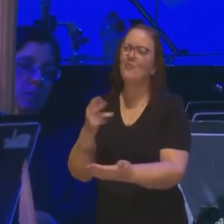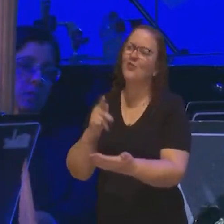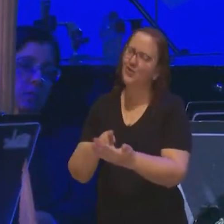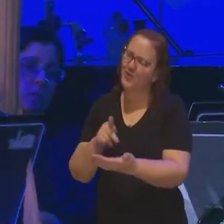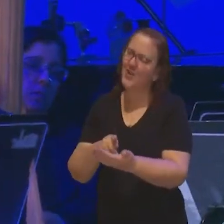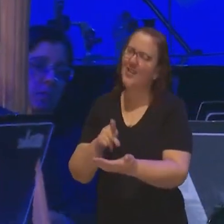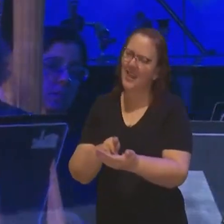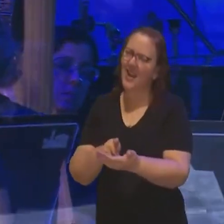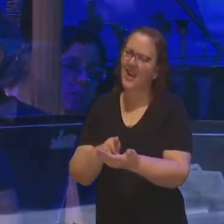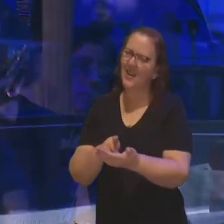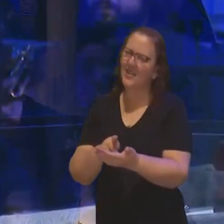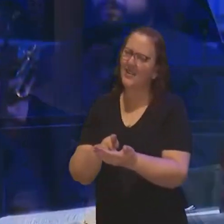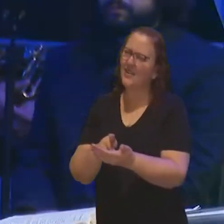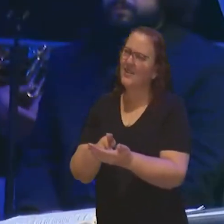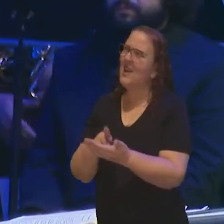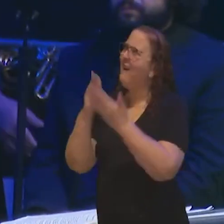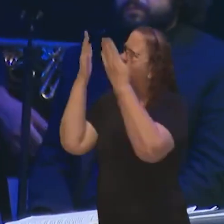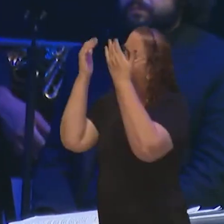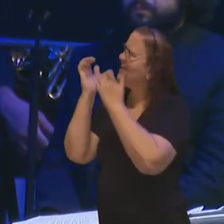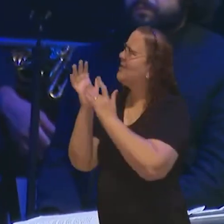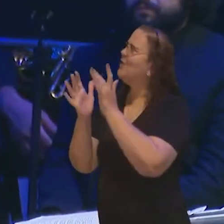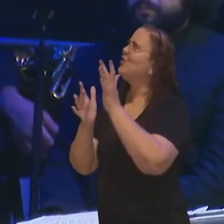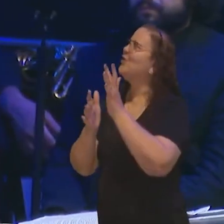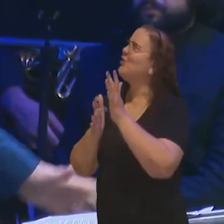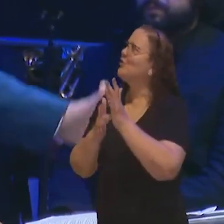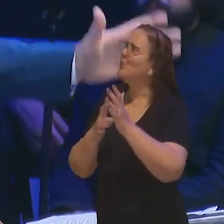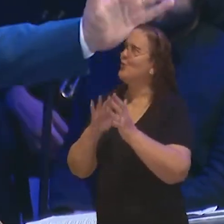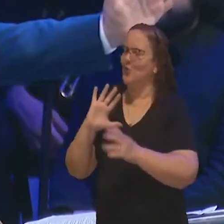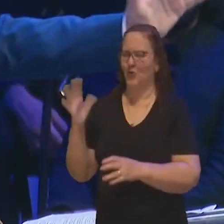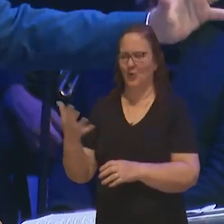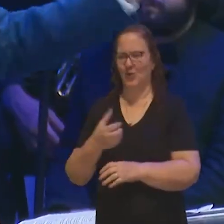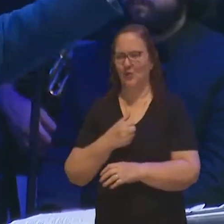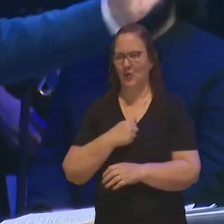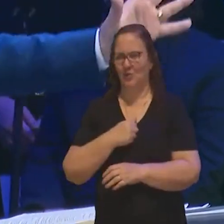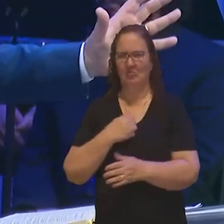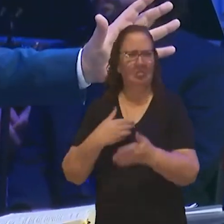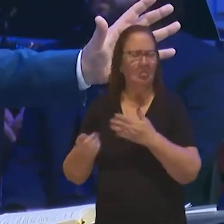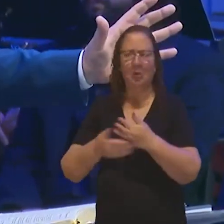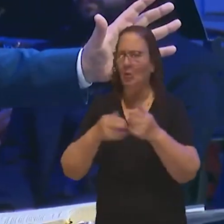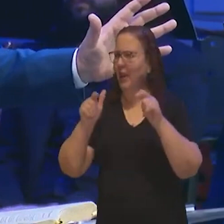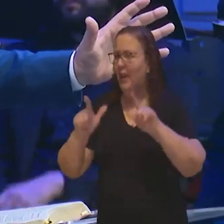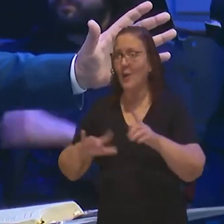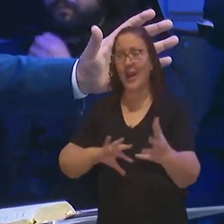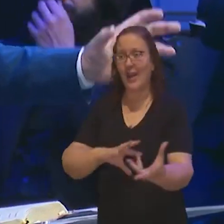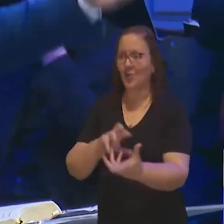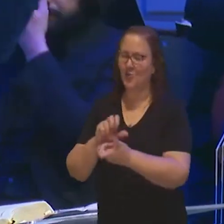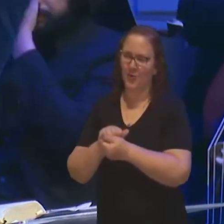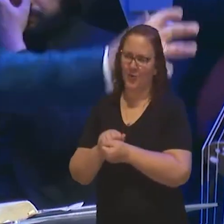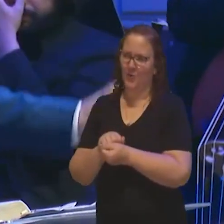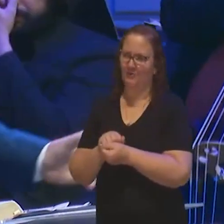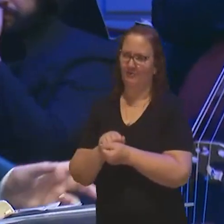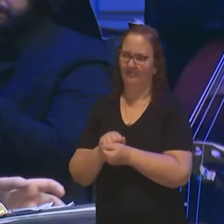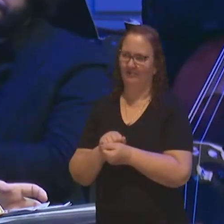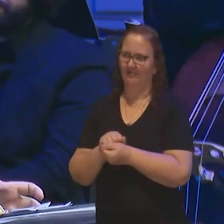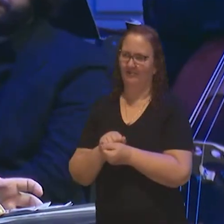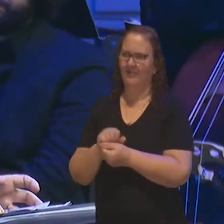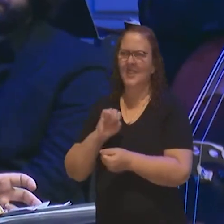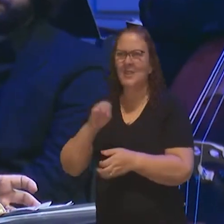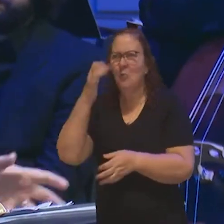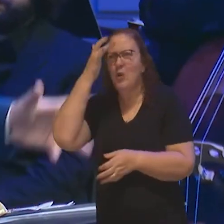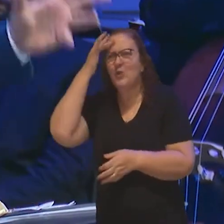que haveriam de crer em qualquer lugar do mundo, aquela mensagem que fosse pregada, e alguém ouvisse